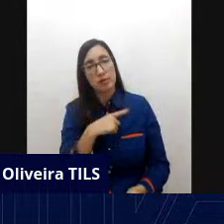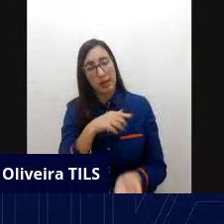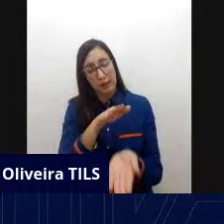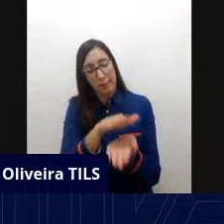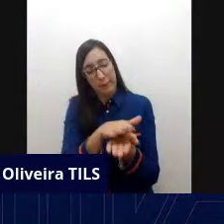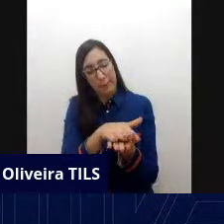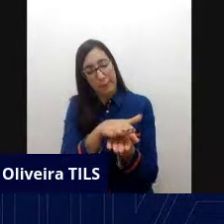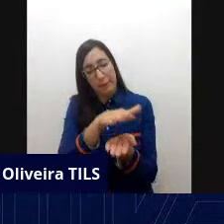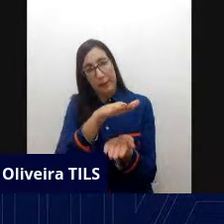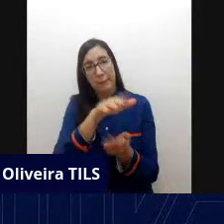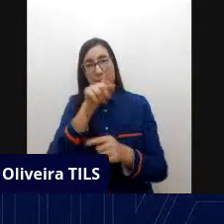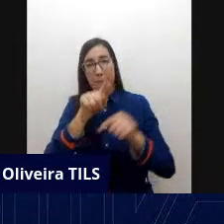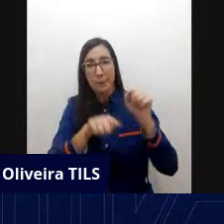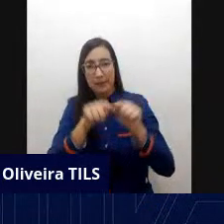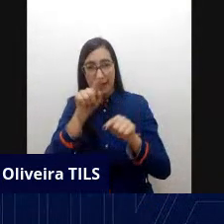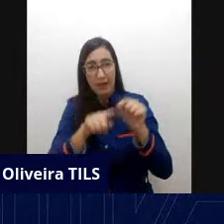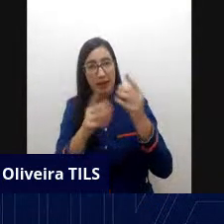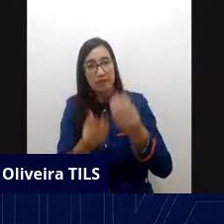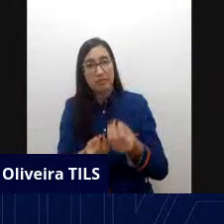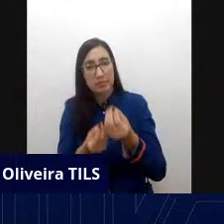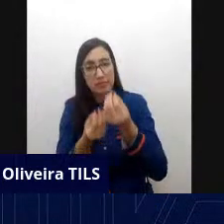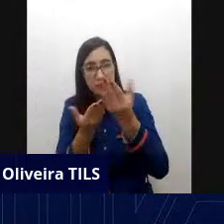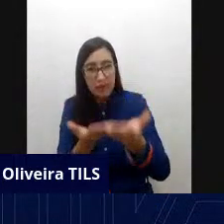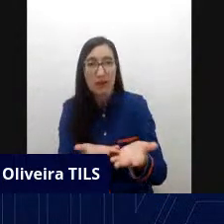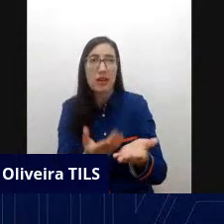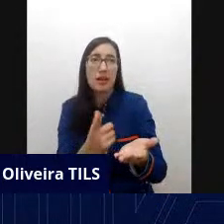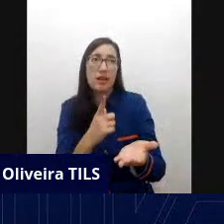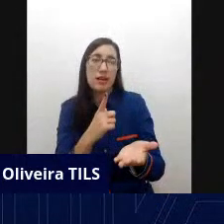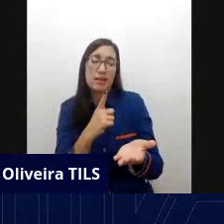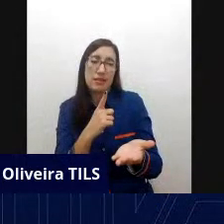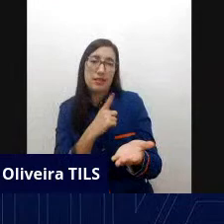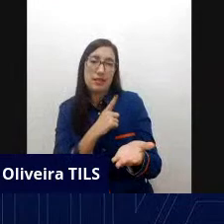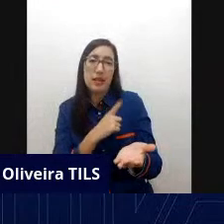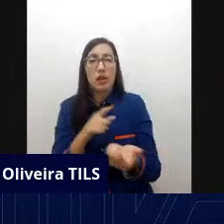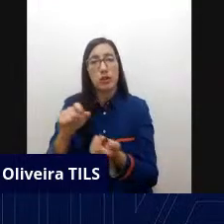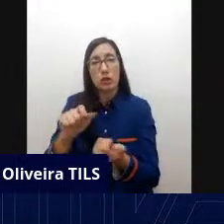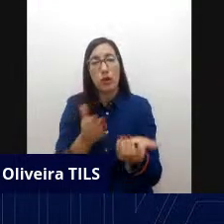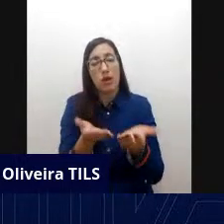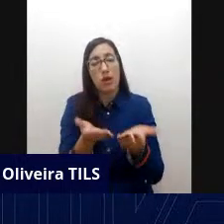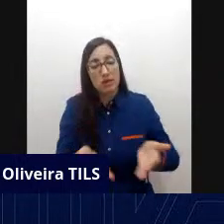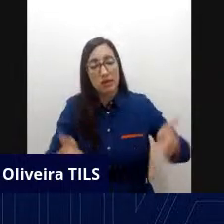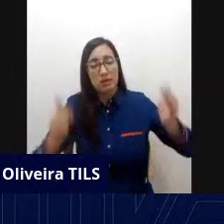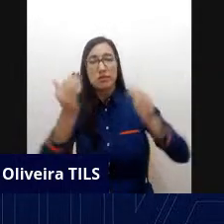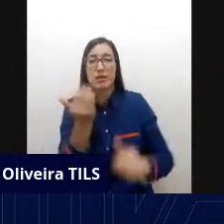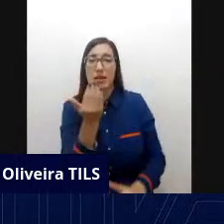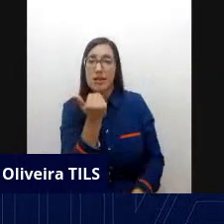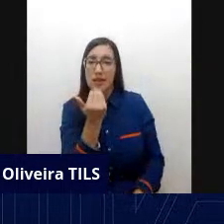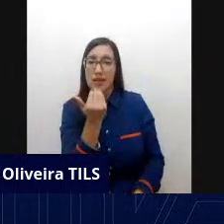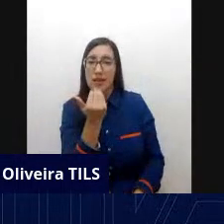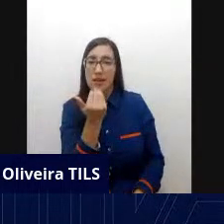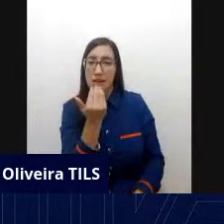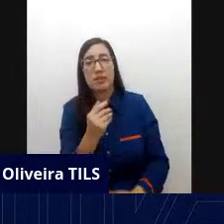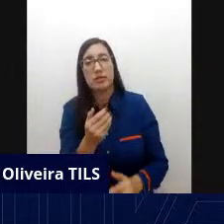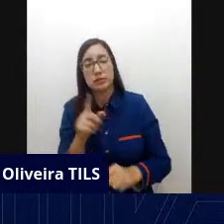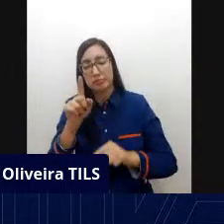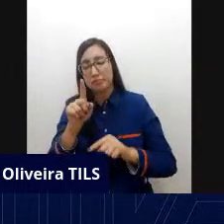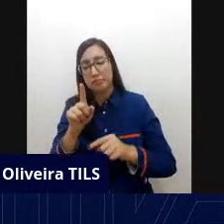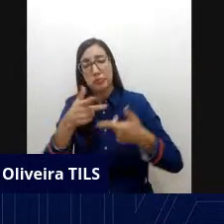cestas básicas, enfim, né? É um material educativo e ele tem que servir para as mulheres, né? Que estão